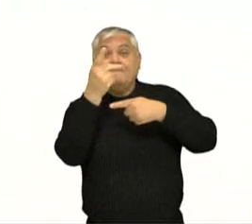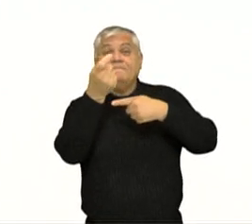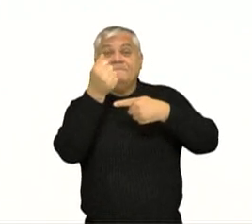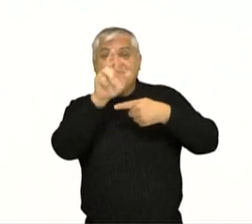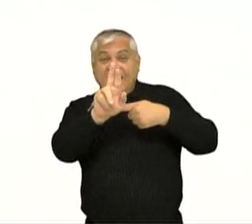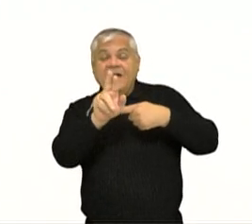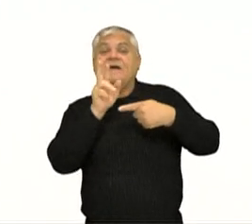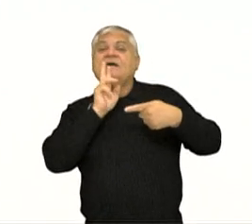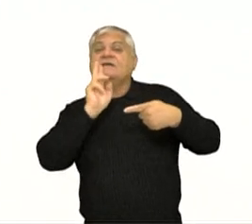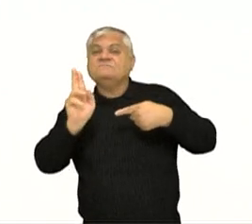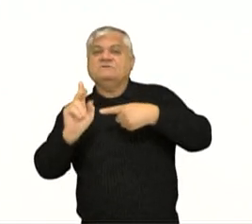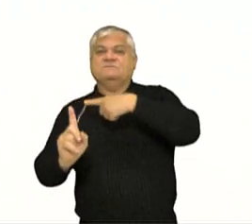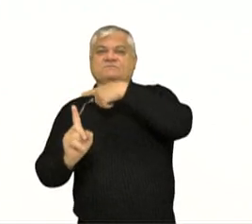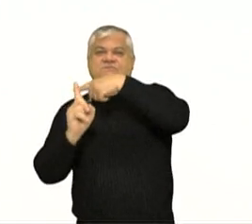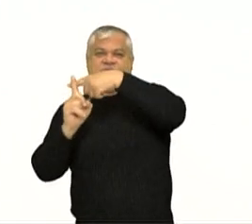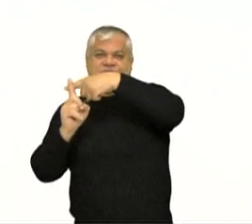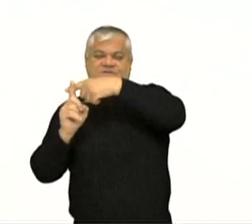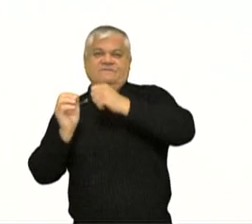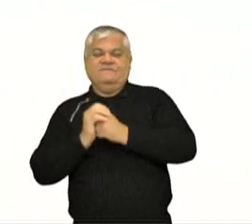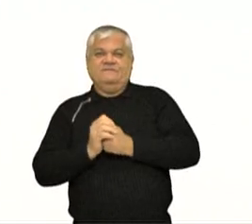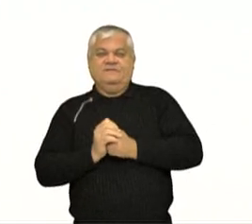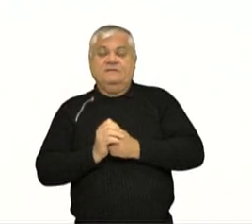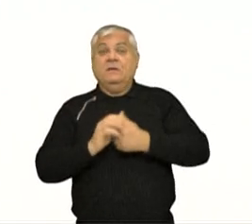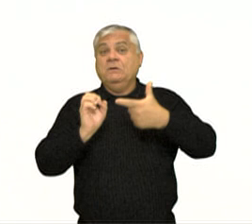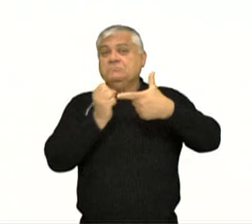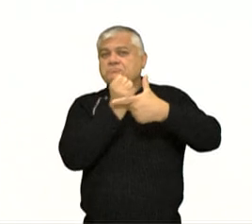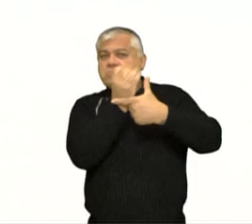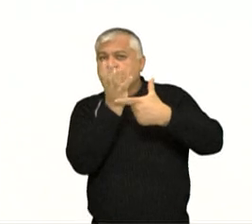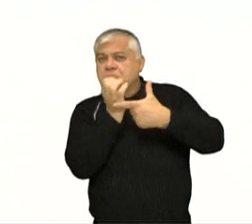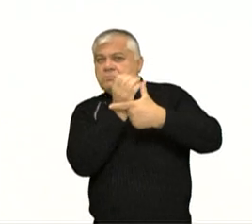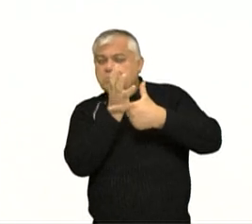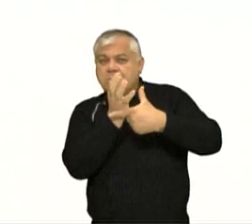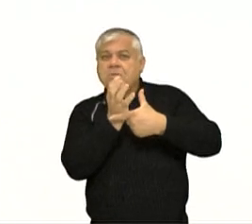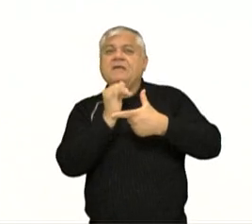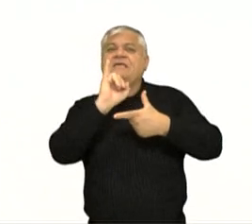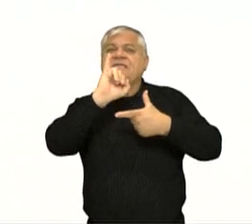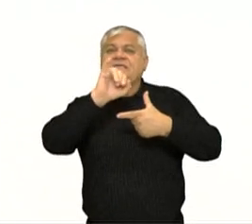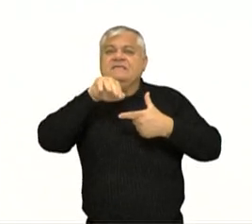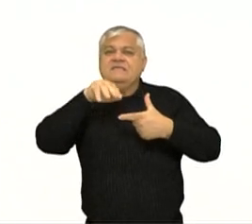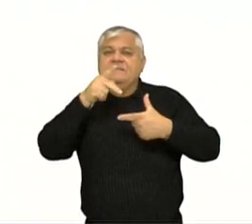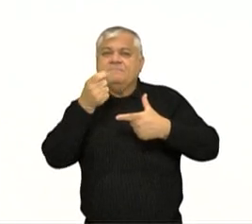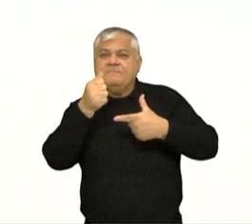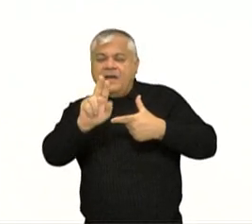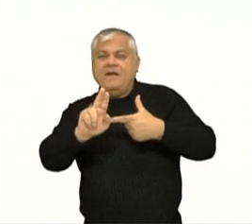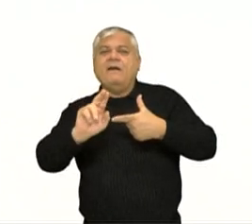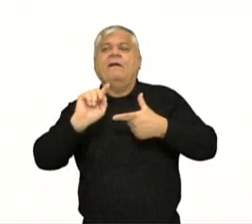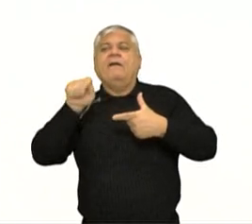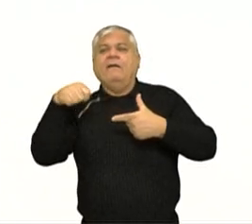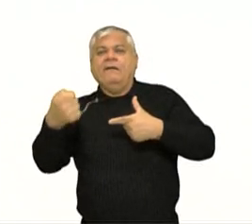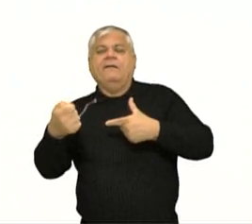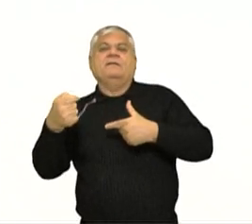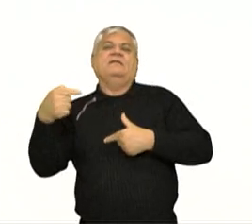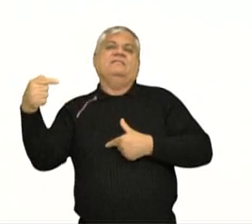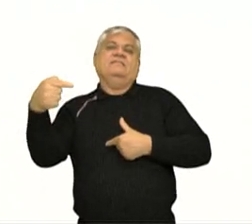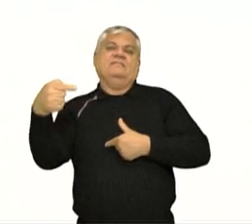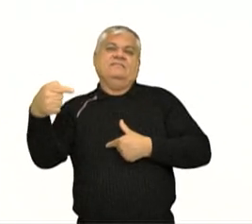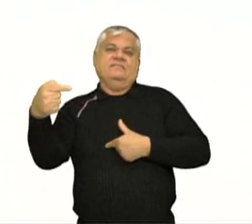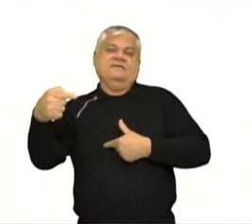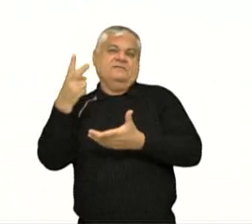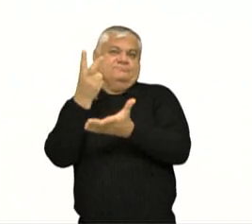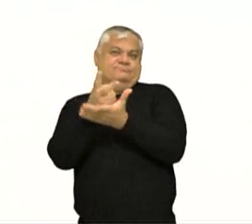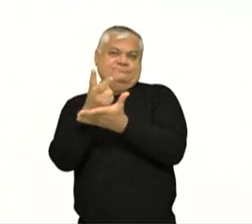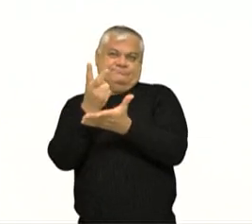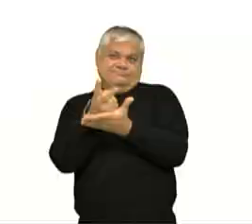sempre um resultado positivo. E se o expoente for ímpar, a potência será